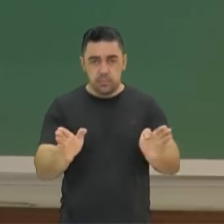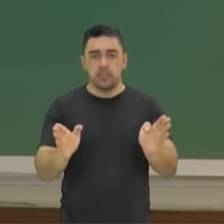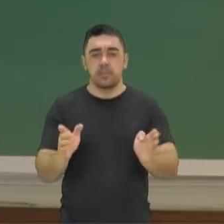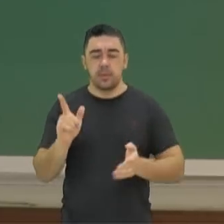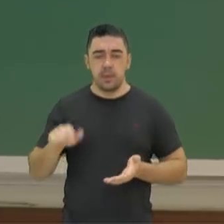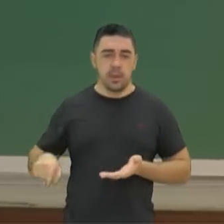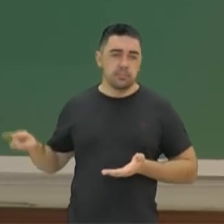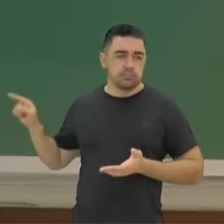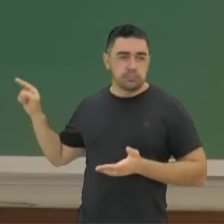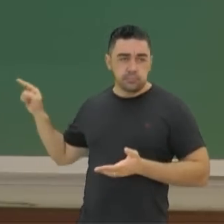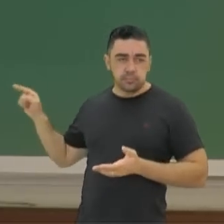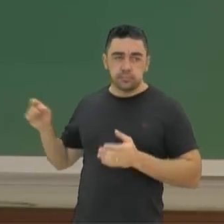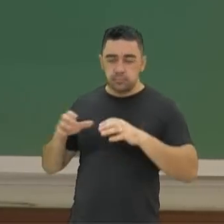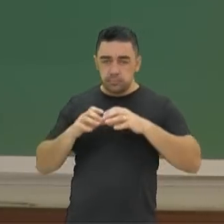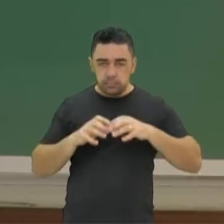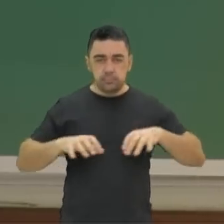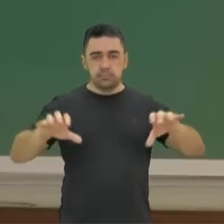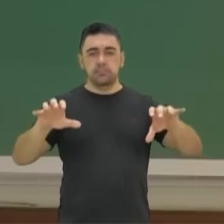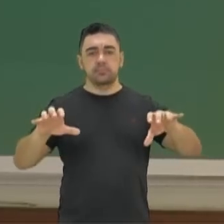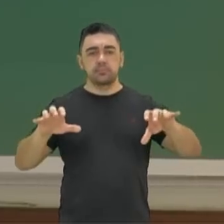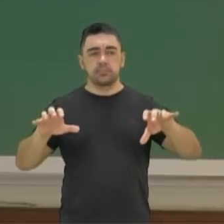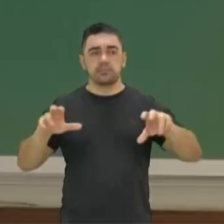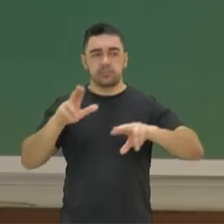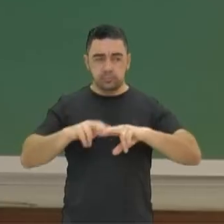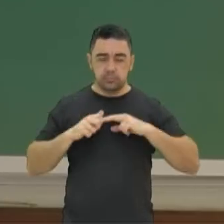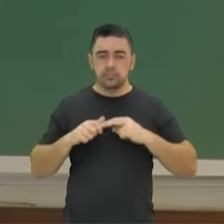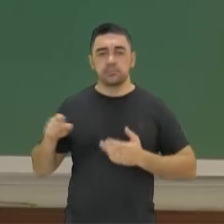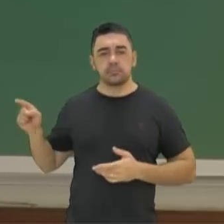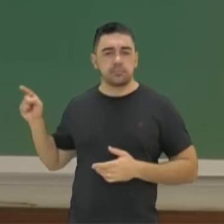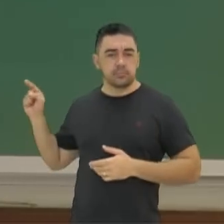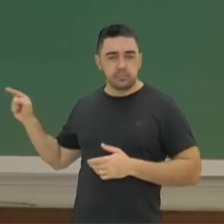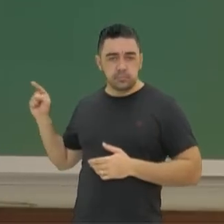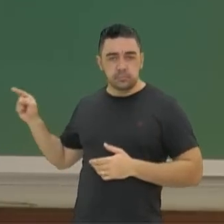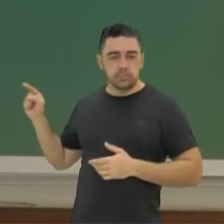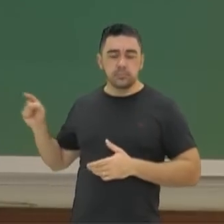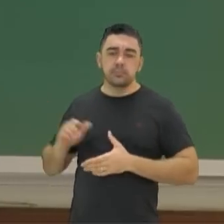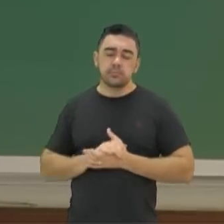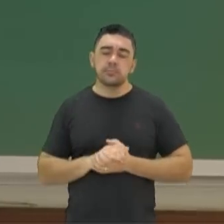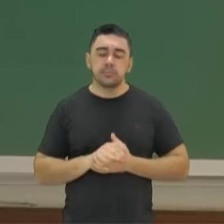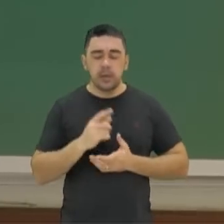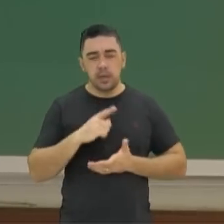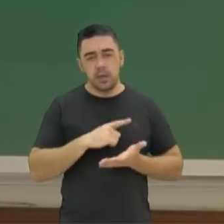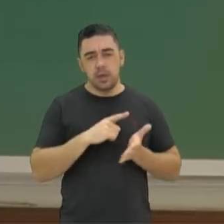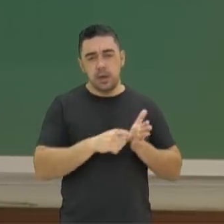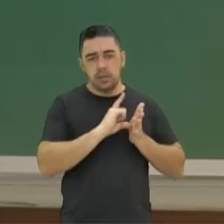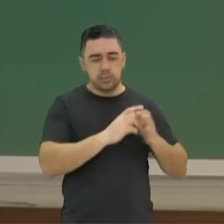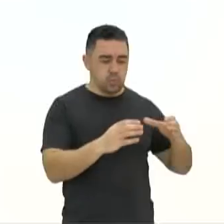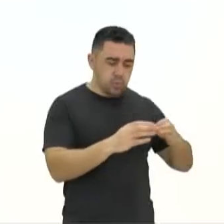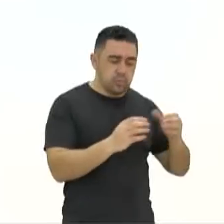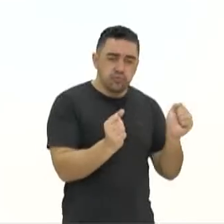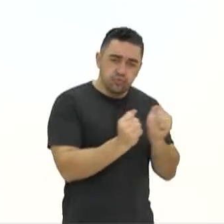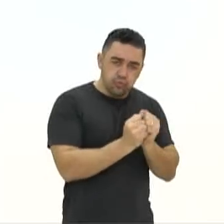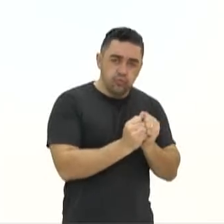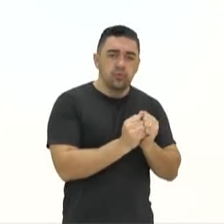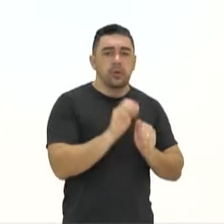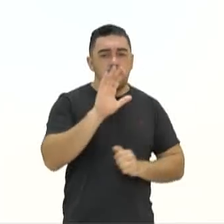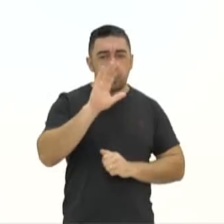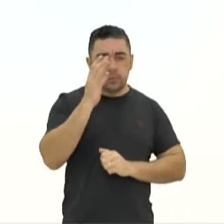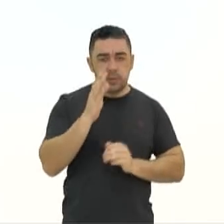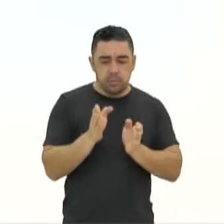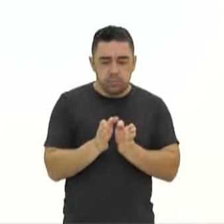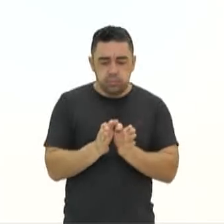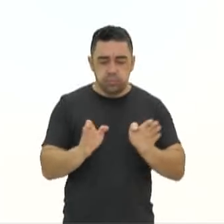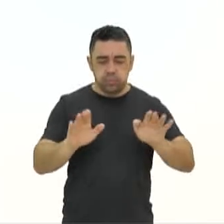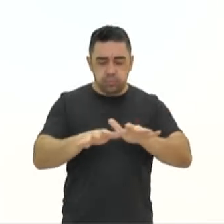Rift Valley, então, separou essas duas populações, certo? Que a gente olha aqui, ó. Então, estava todo mundo junto, ocorreu uma barreira geográfica, que eu